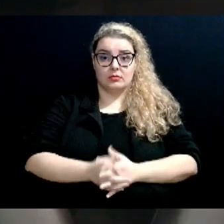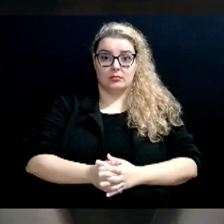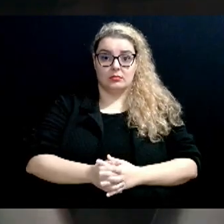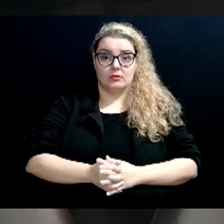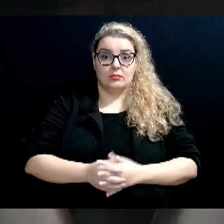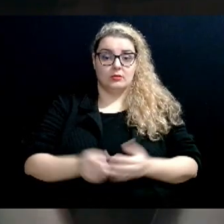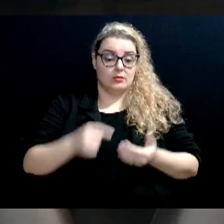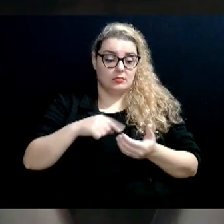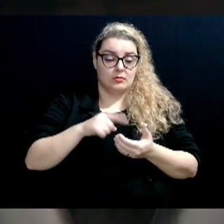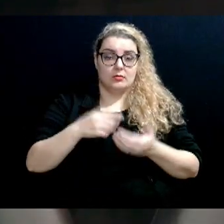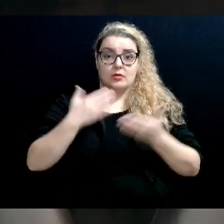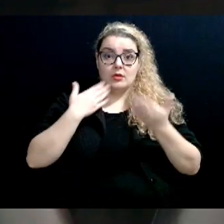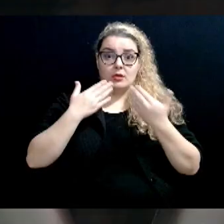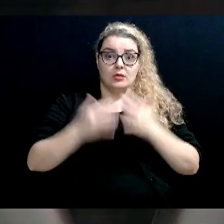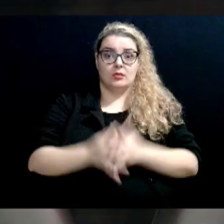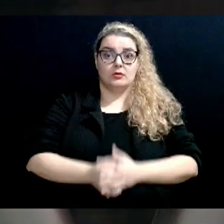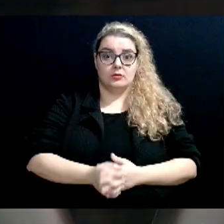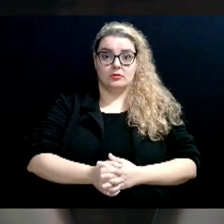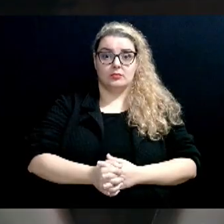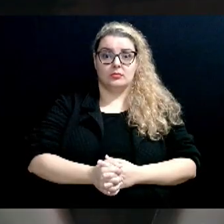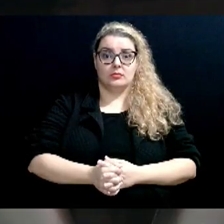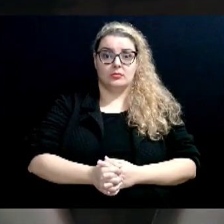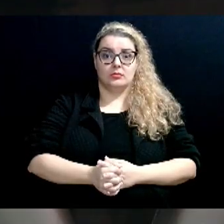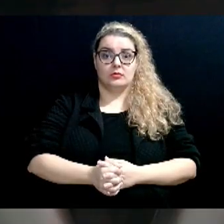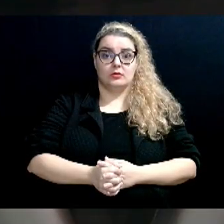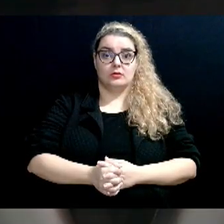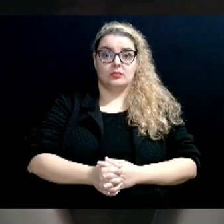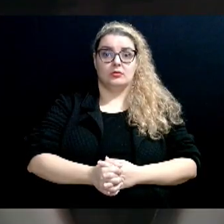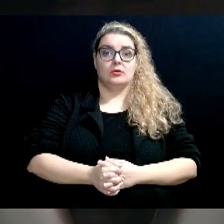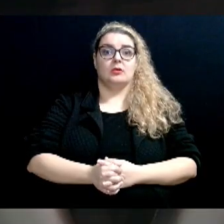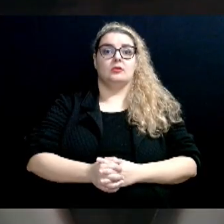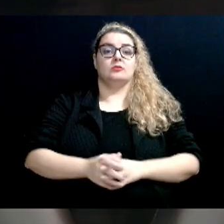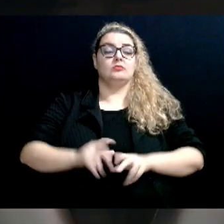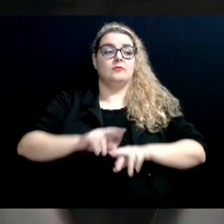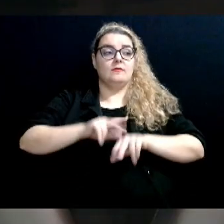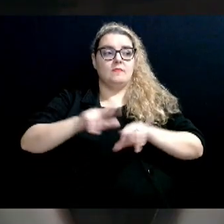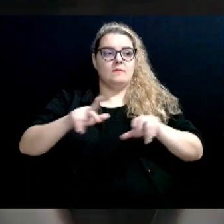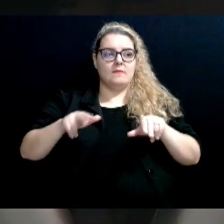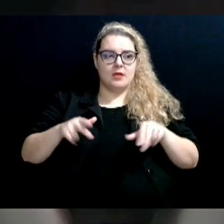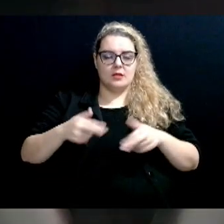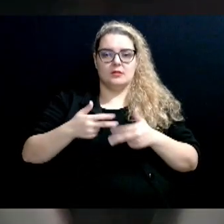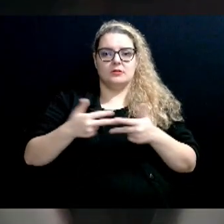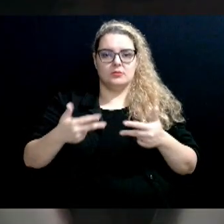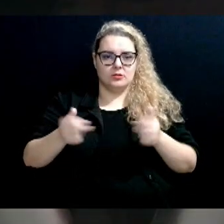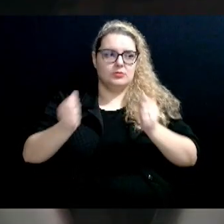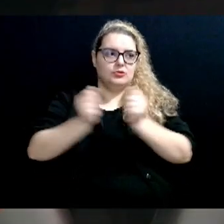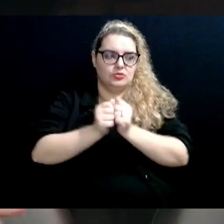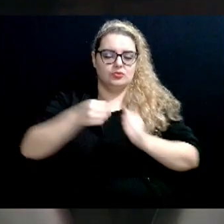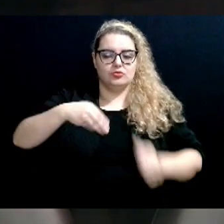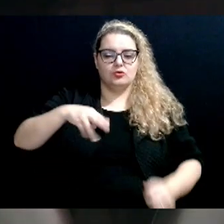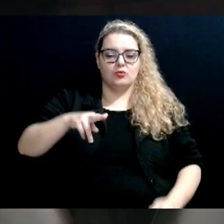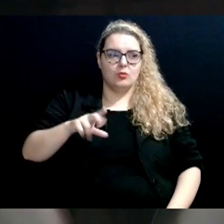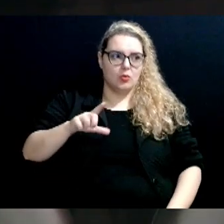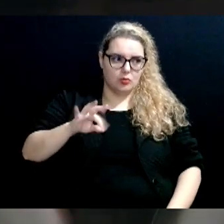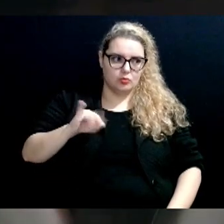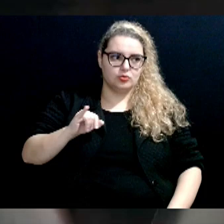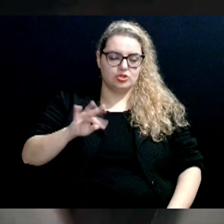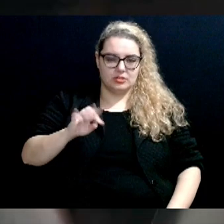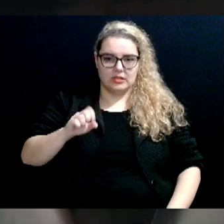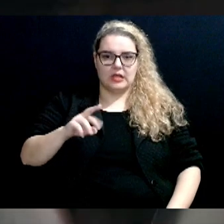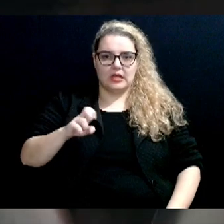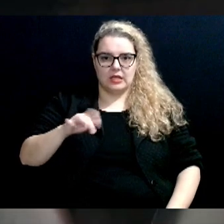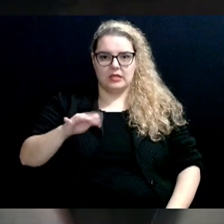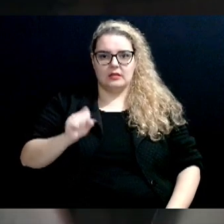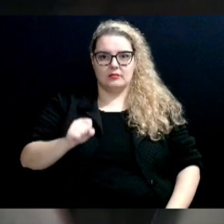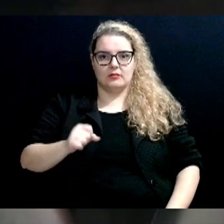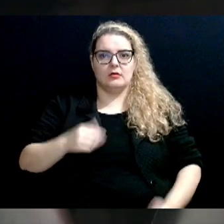conversando. Então, essa questão de multitarefas acaba tirando o foco da nossa atenção.